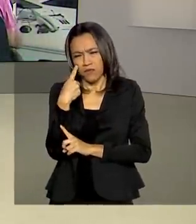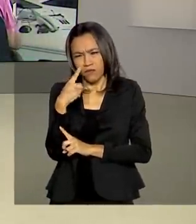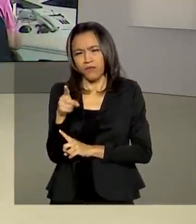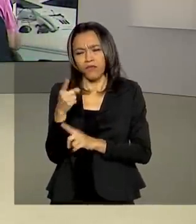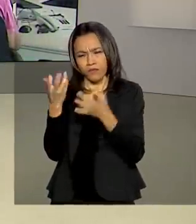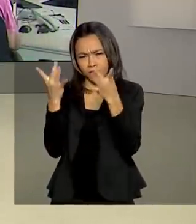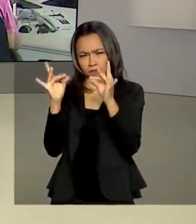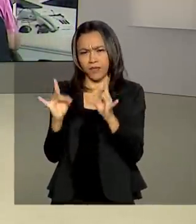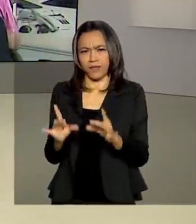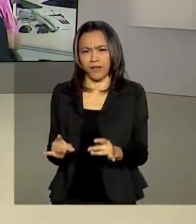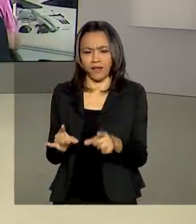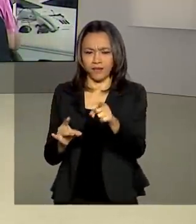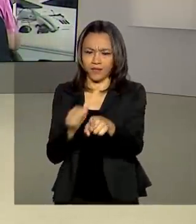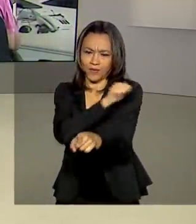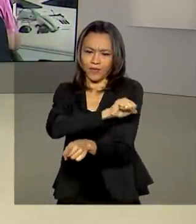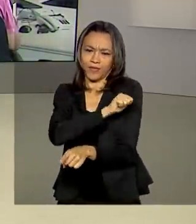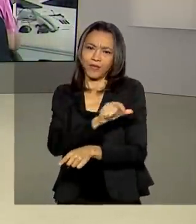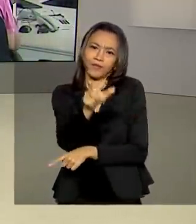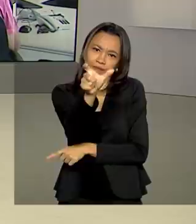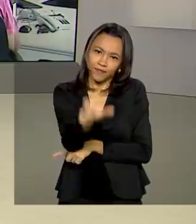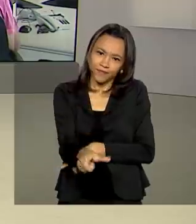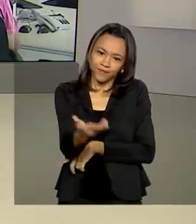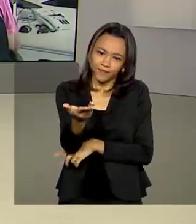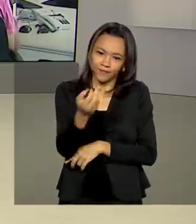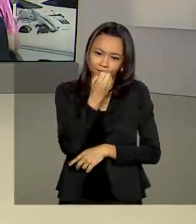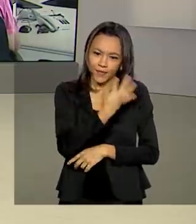com Cláudia Boyunga. Oi, Cláudia, bom dia.